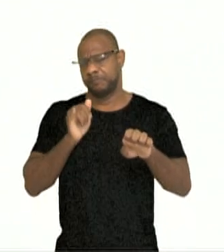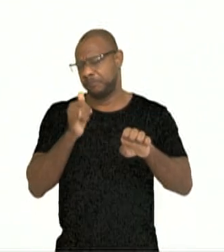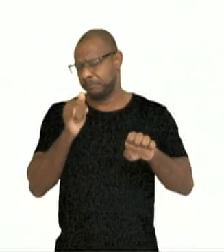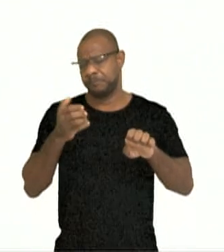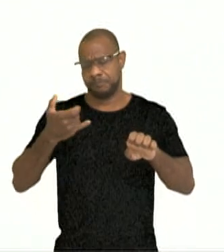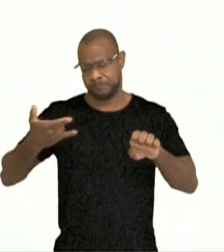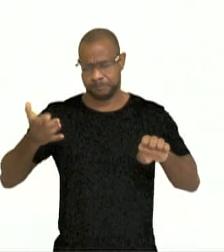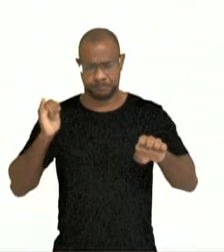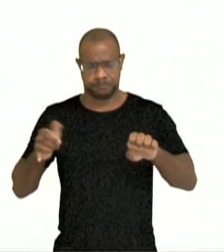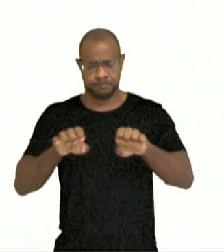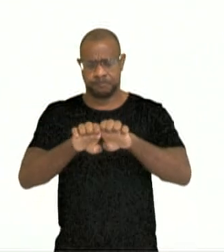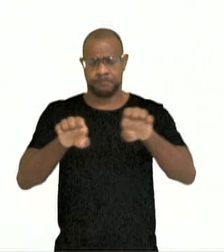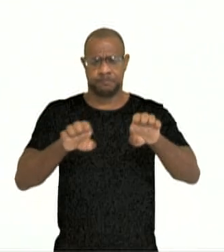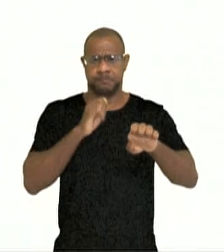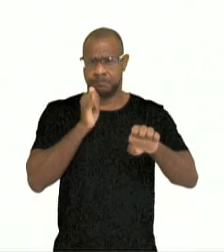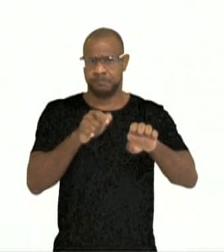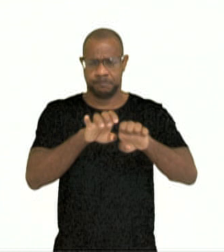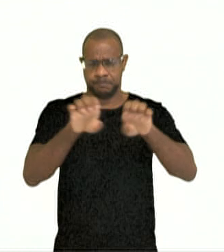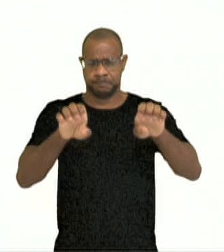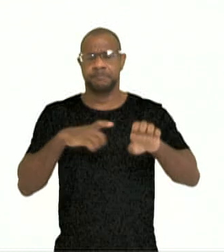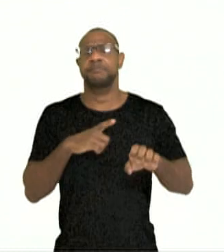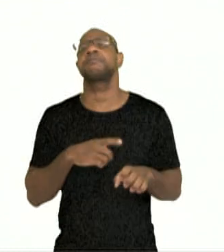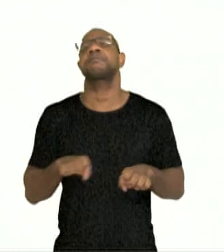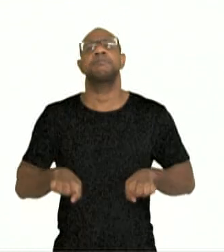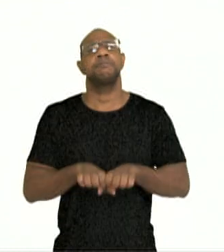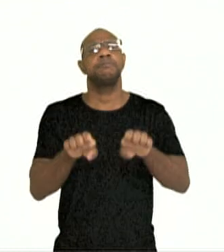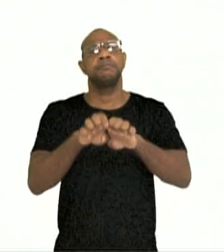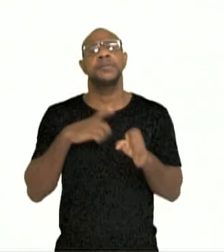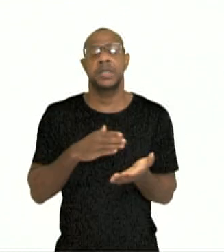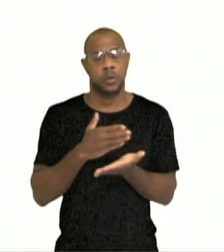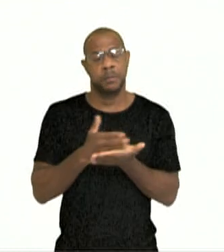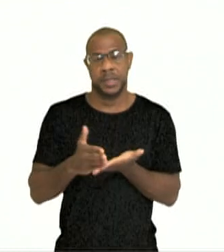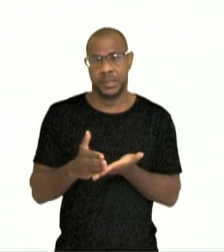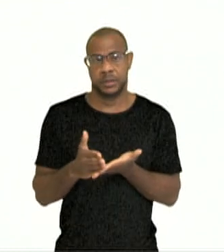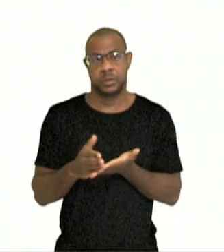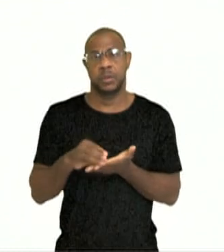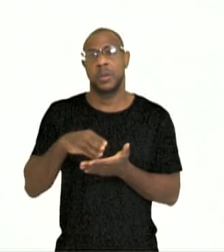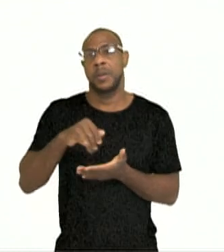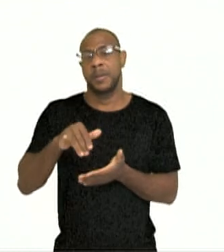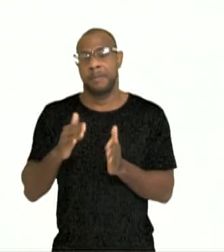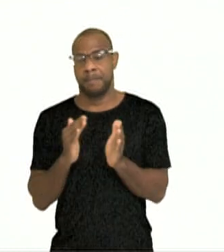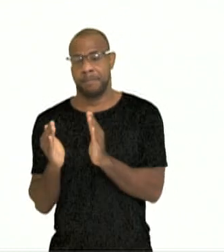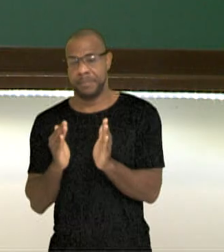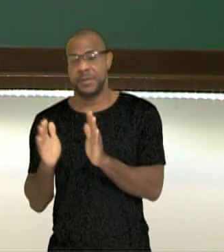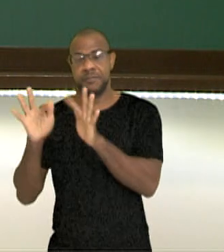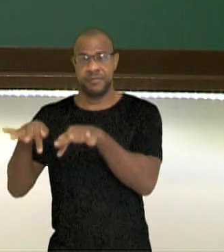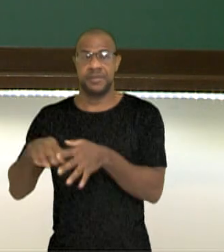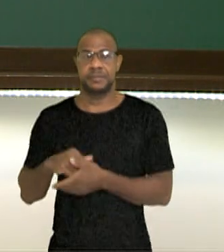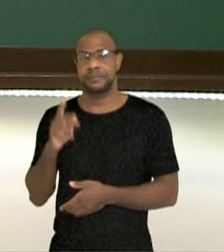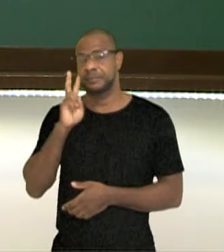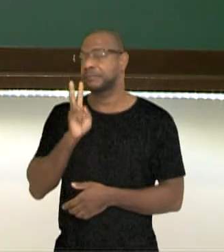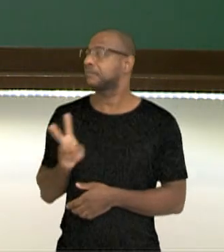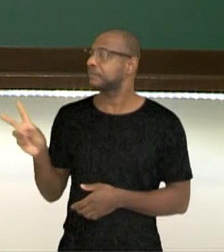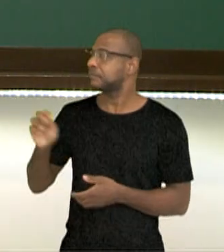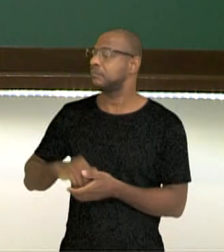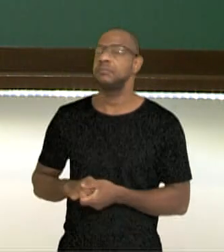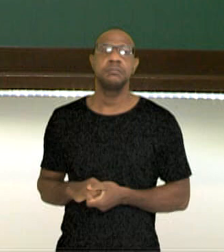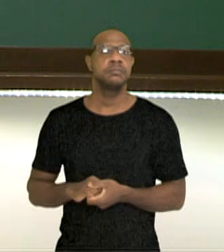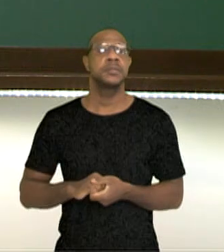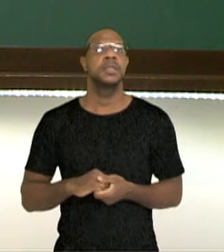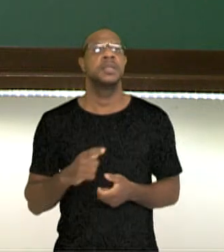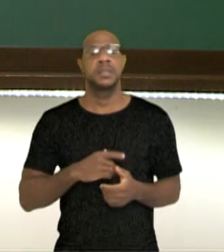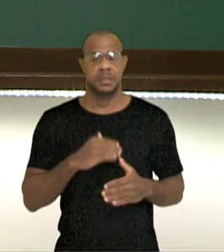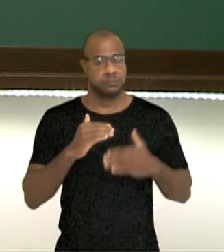São textos que, óbvio, tem começo, meio e fim. Lá no texto dissertativo, nós temos introdução,